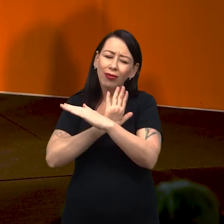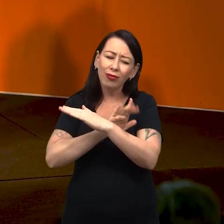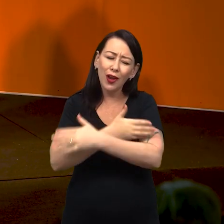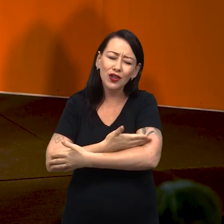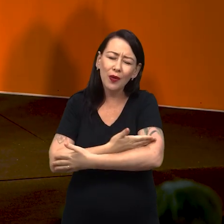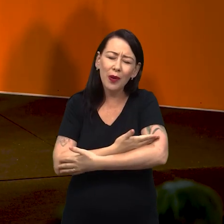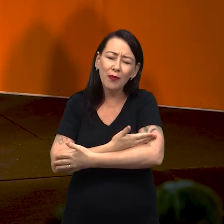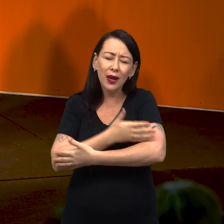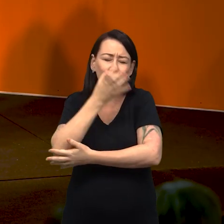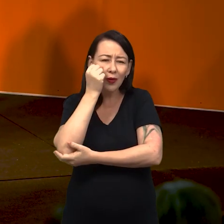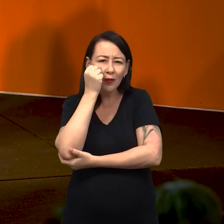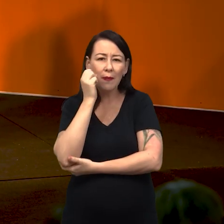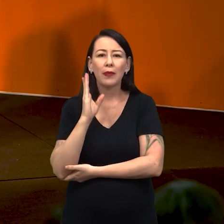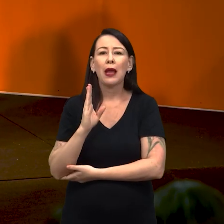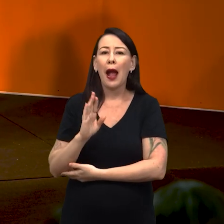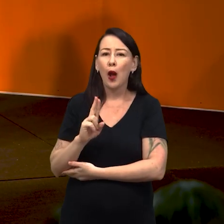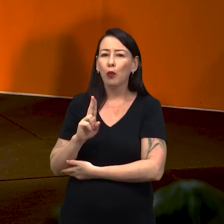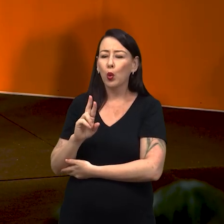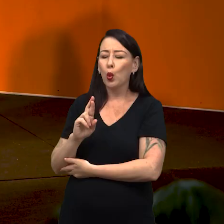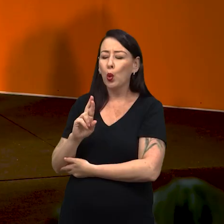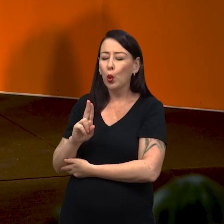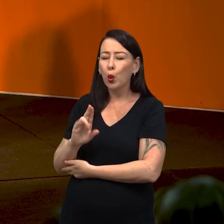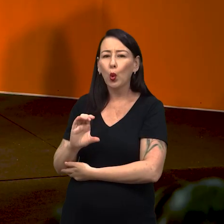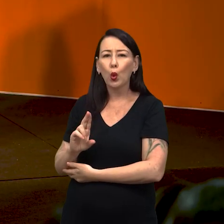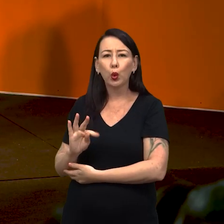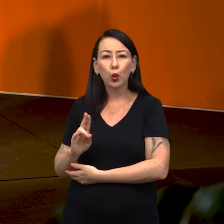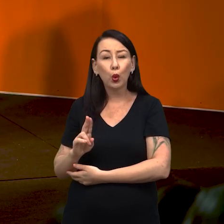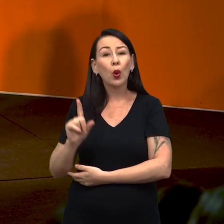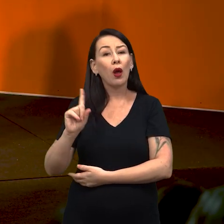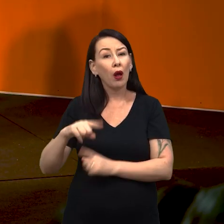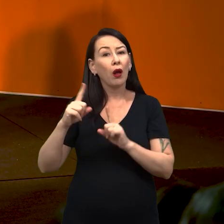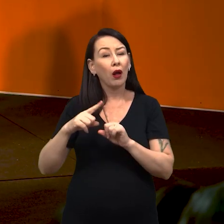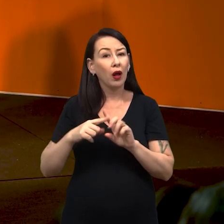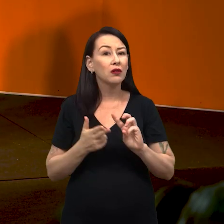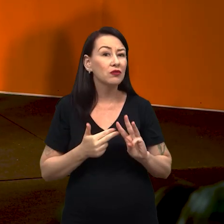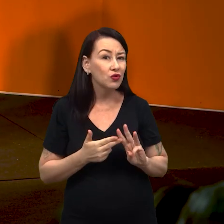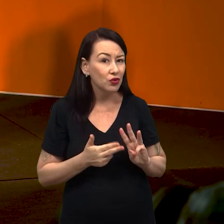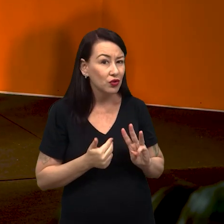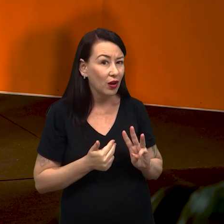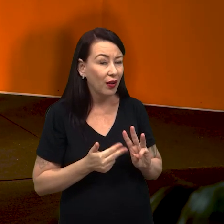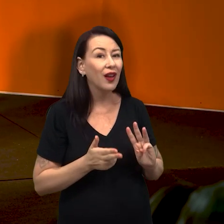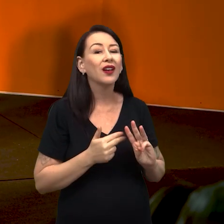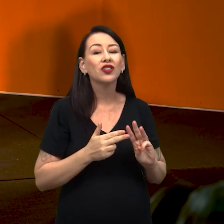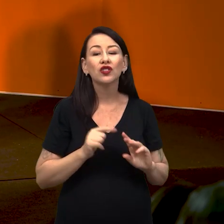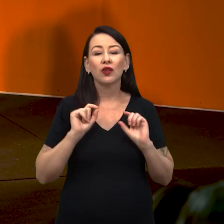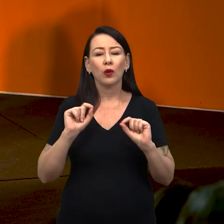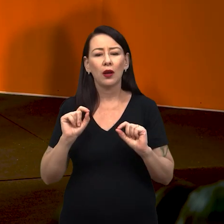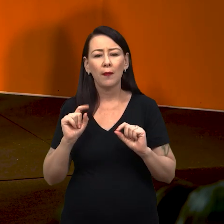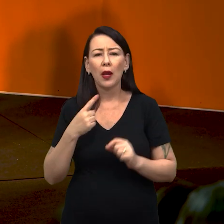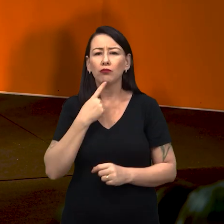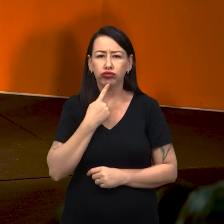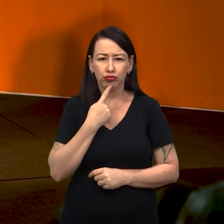dormir sossegado. Brucututu, e essa também é uma versão indígena, e brucututu, eles